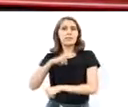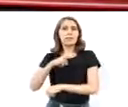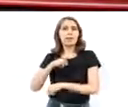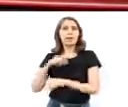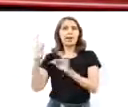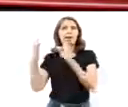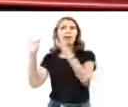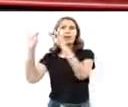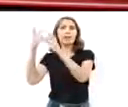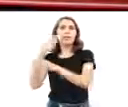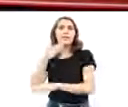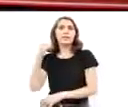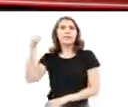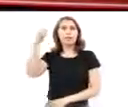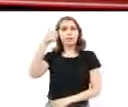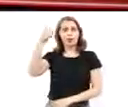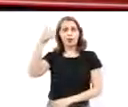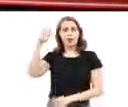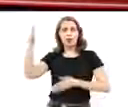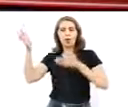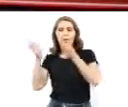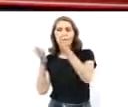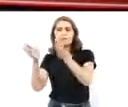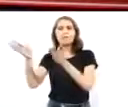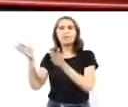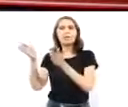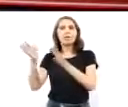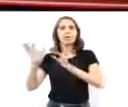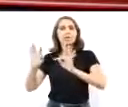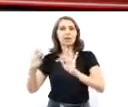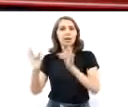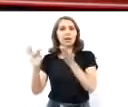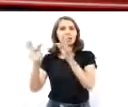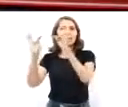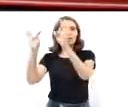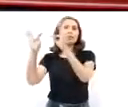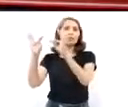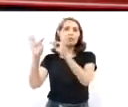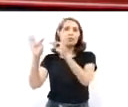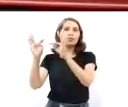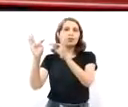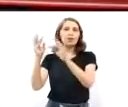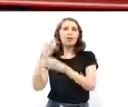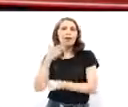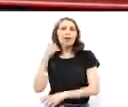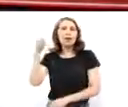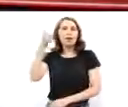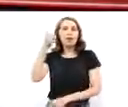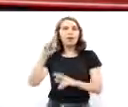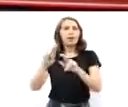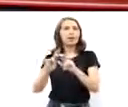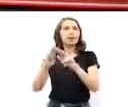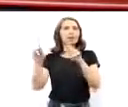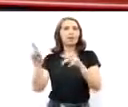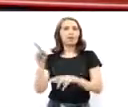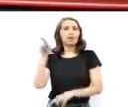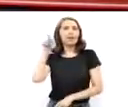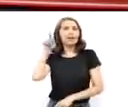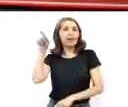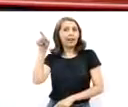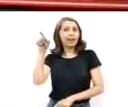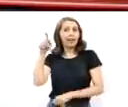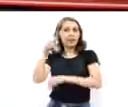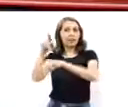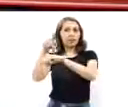muito diferente, lá o acesso às estruturas tecnológicas são diferentes, claro que eles conseguiram